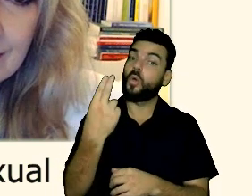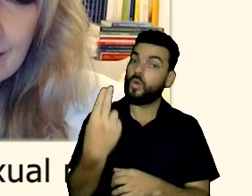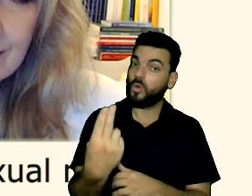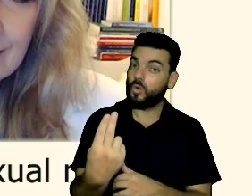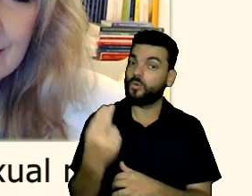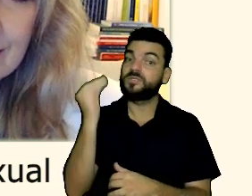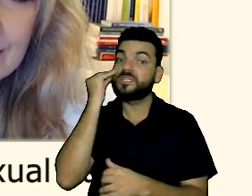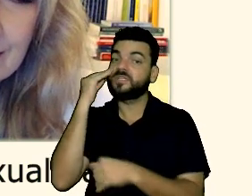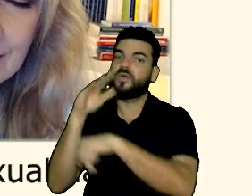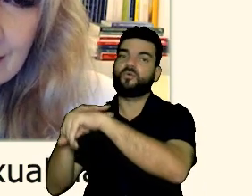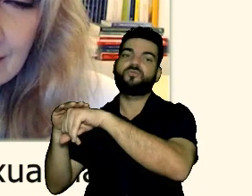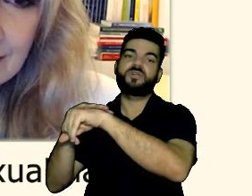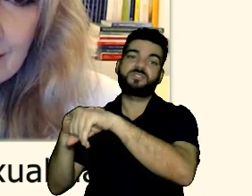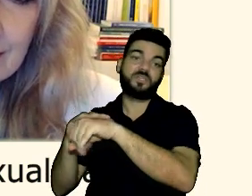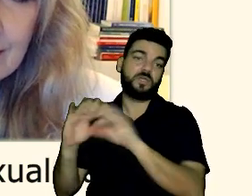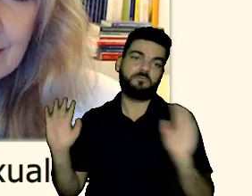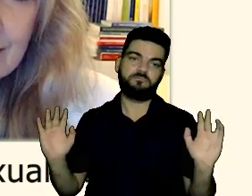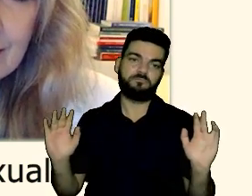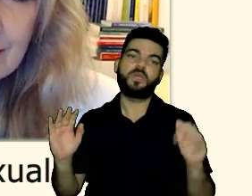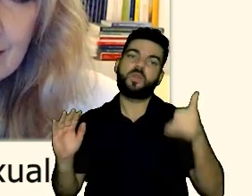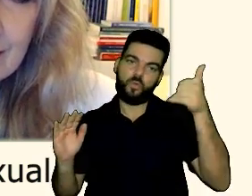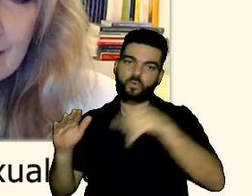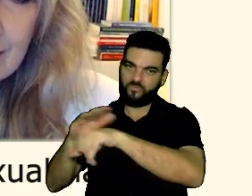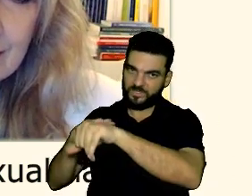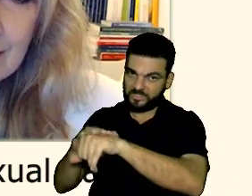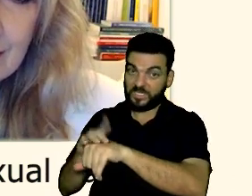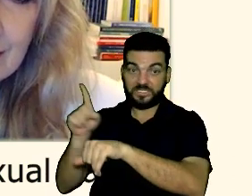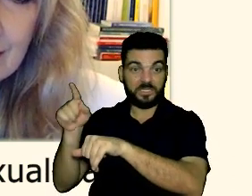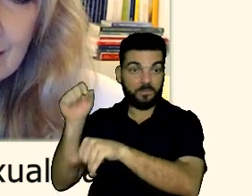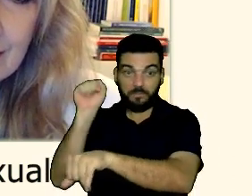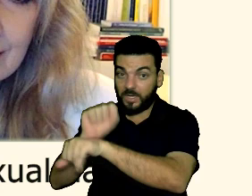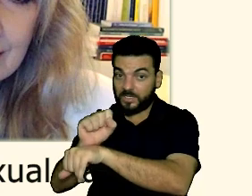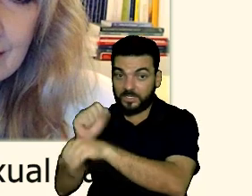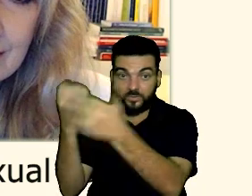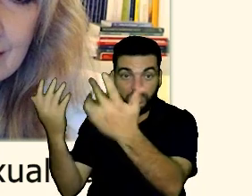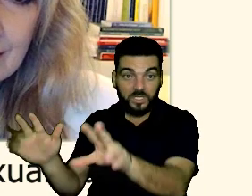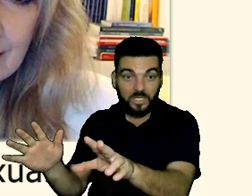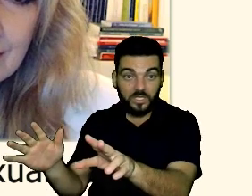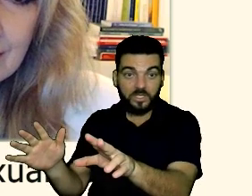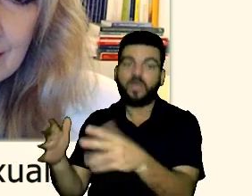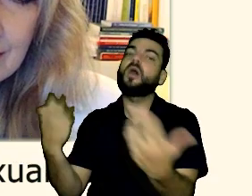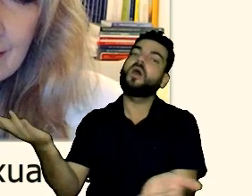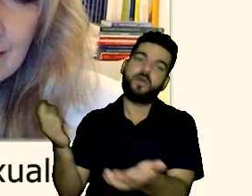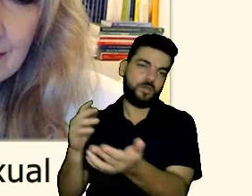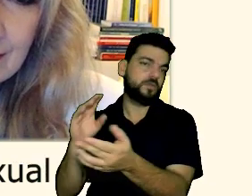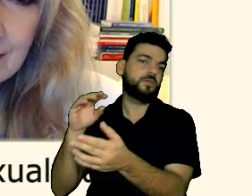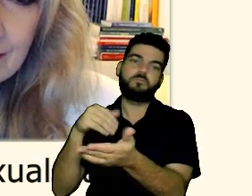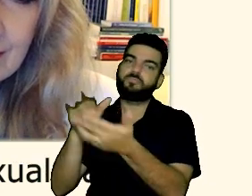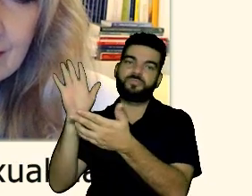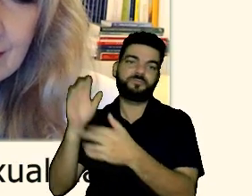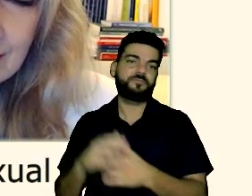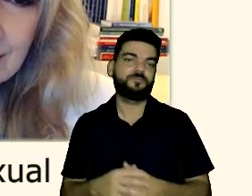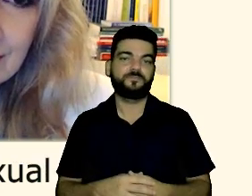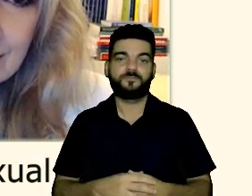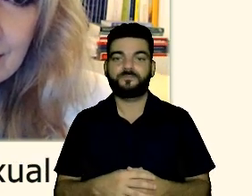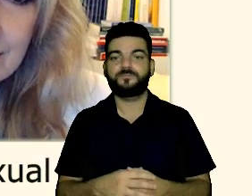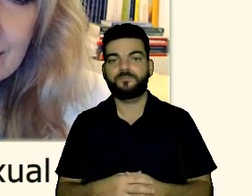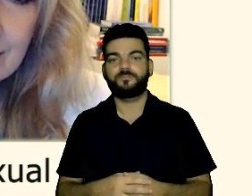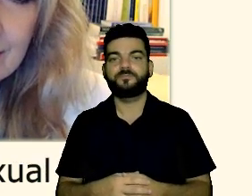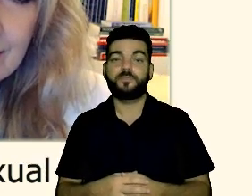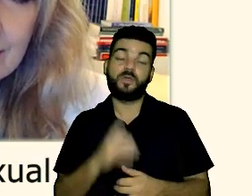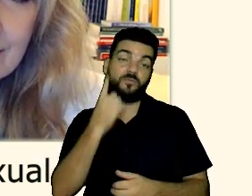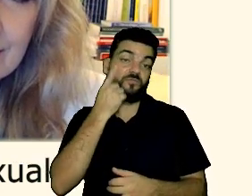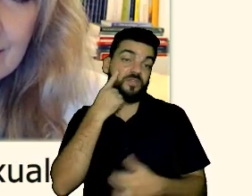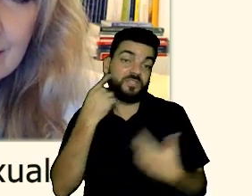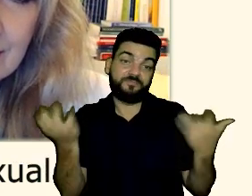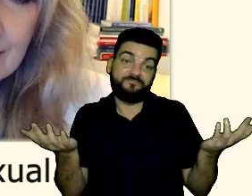sendo que ele poderia ser trazido para uma conversa, para um diálogo, ou até mesmo ser trocado por outro